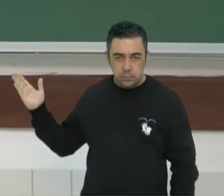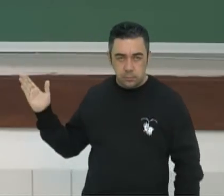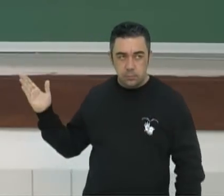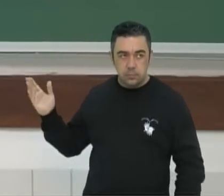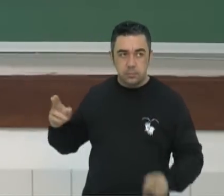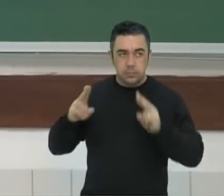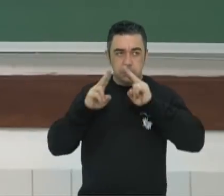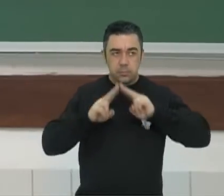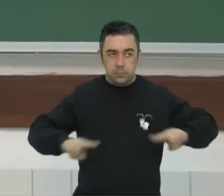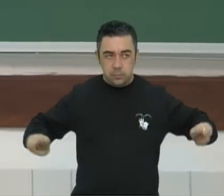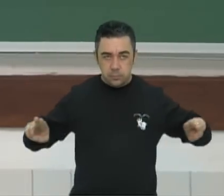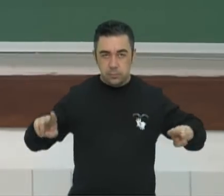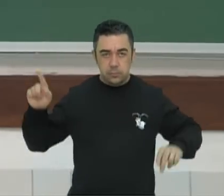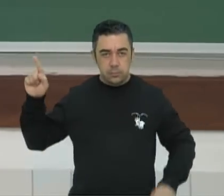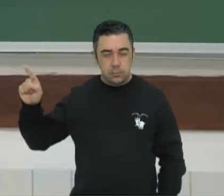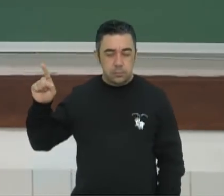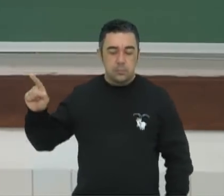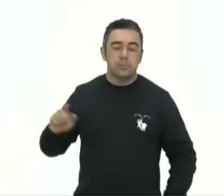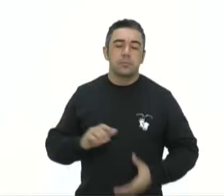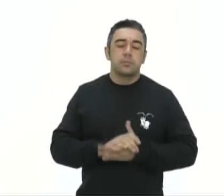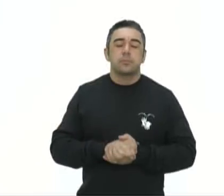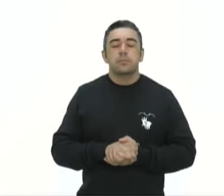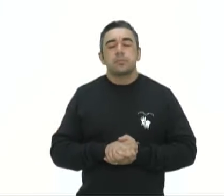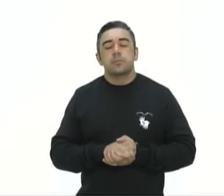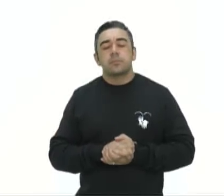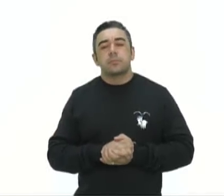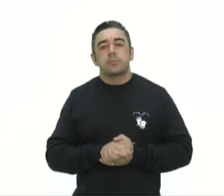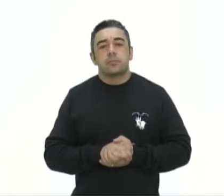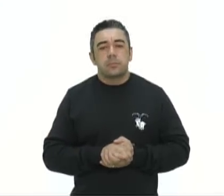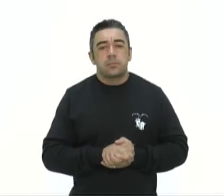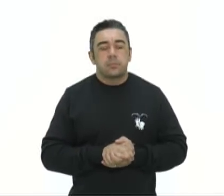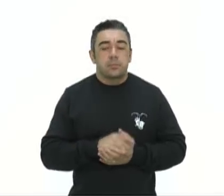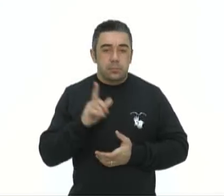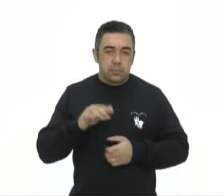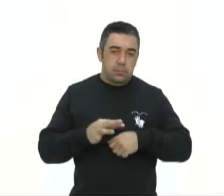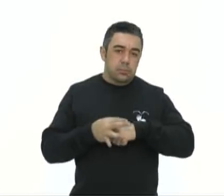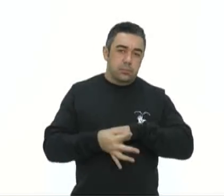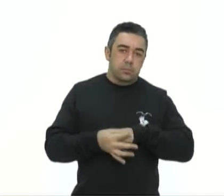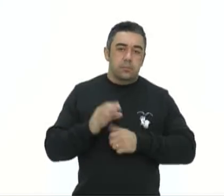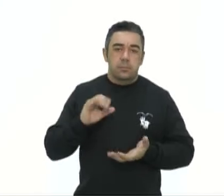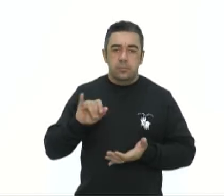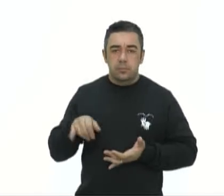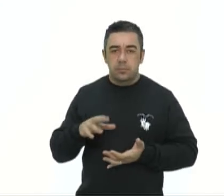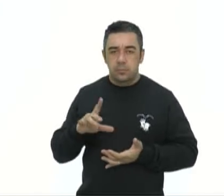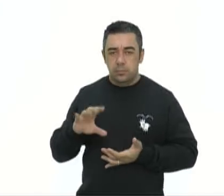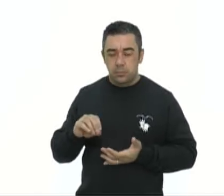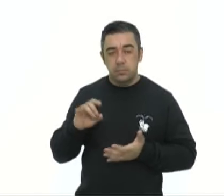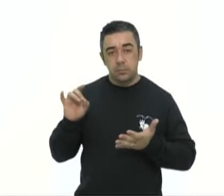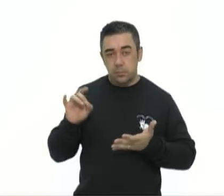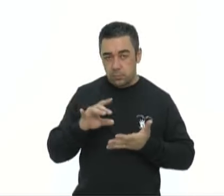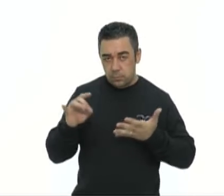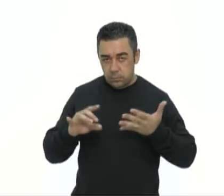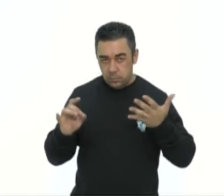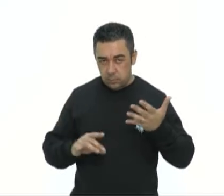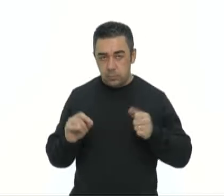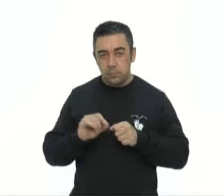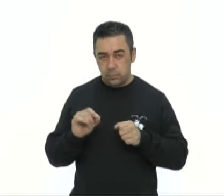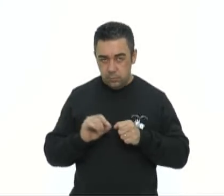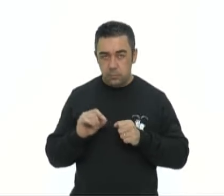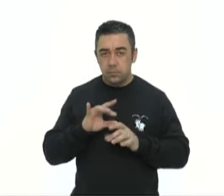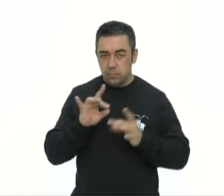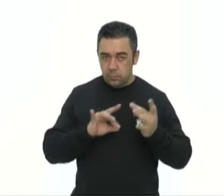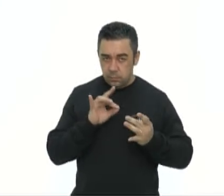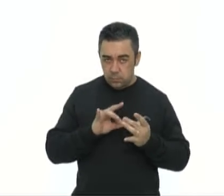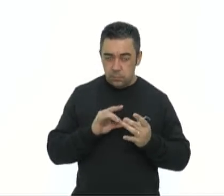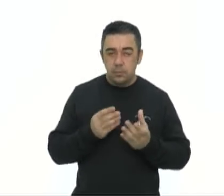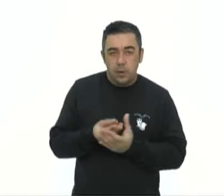gente testar nossos conhecimentos. No tecido conjuntivo, cada um dos elementos realiza funções específicas. Assim,